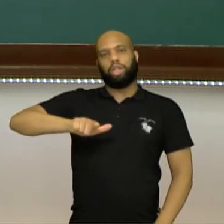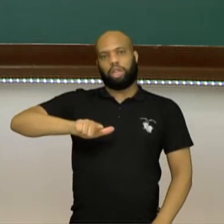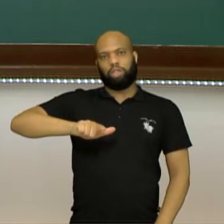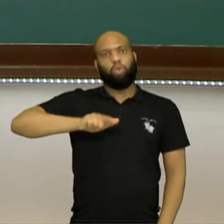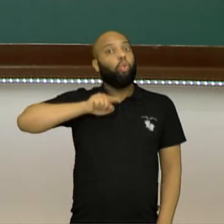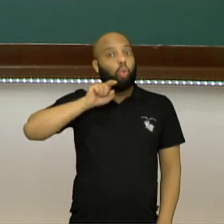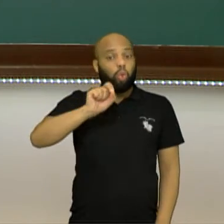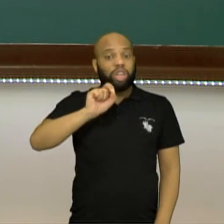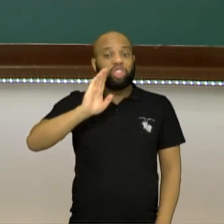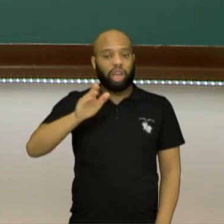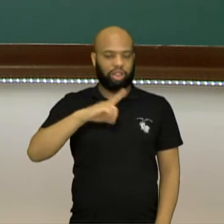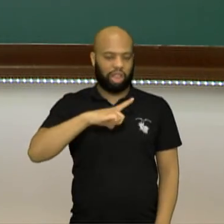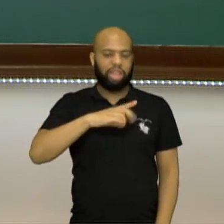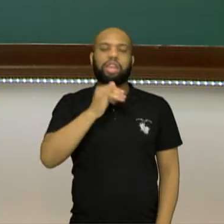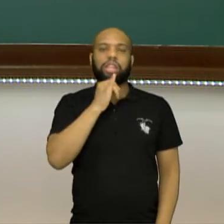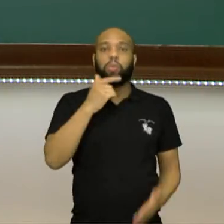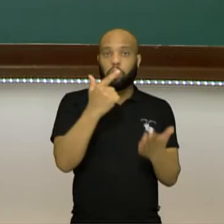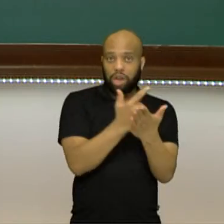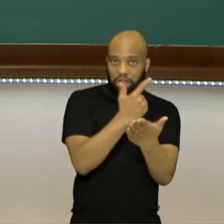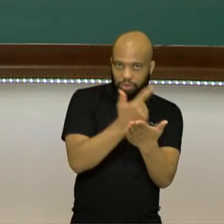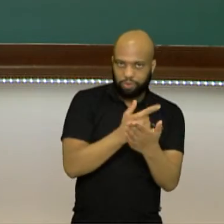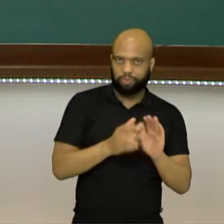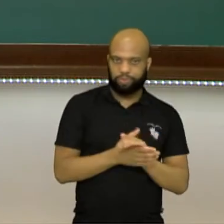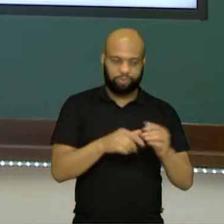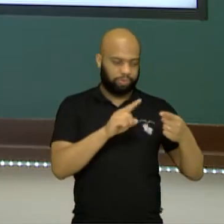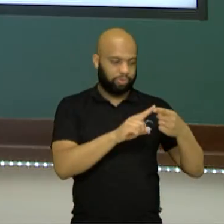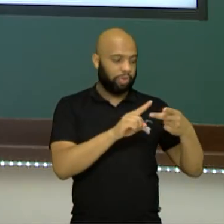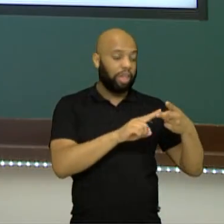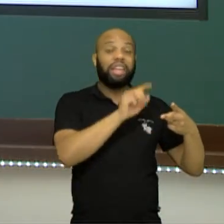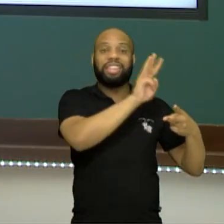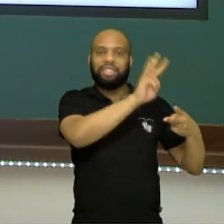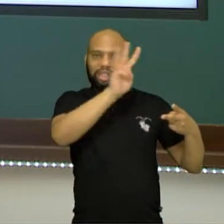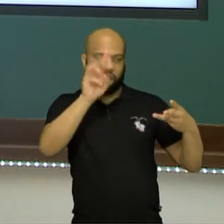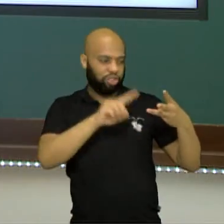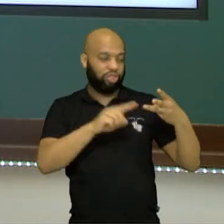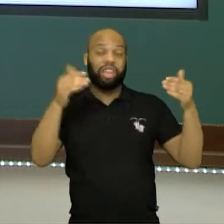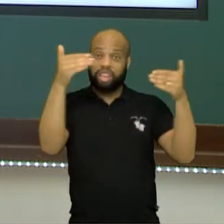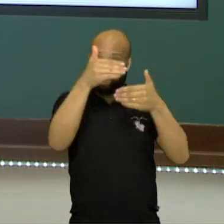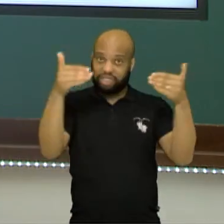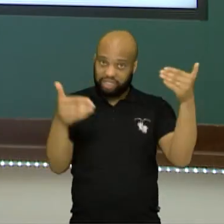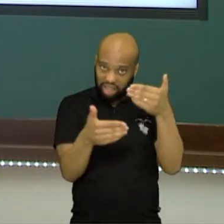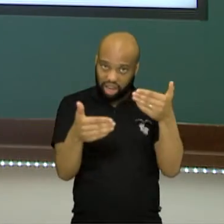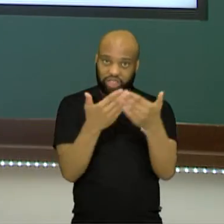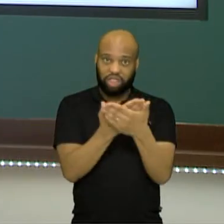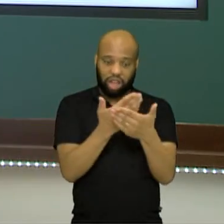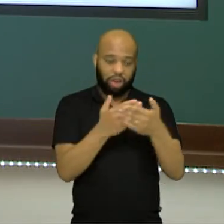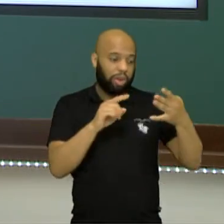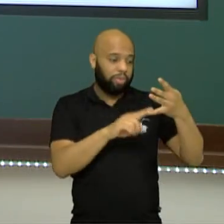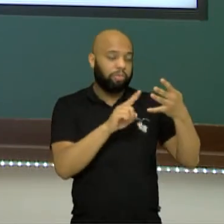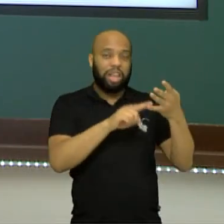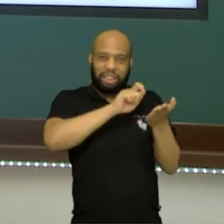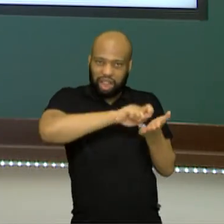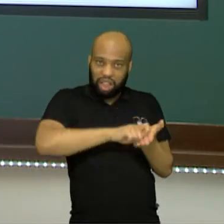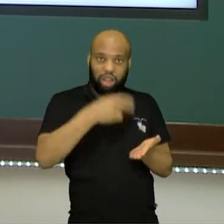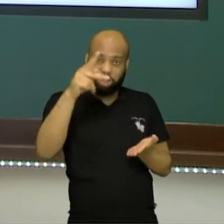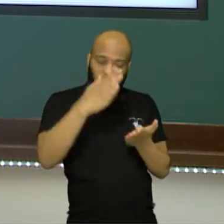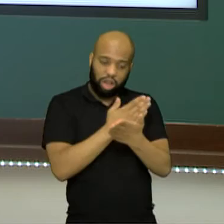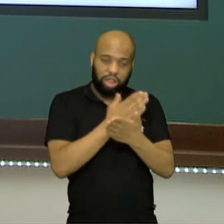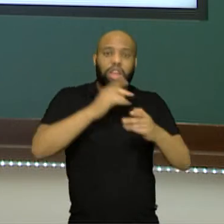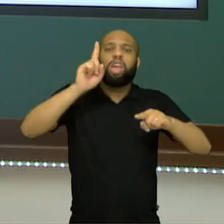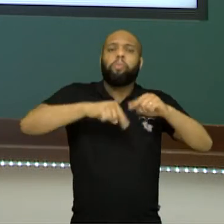tem. Livros, sites, slides de aula, anotações de caderno, os materiais que